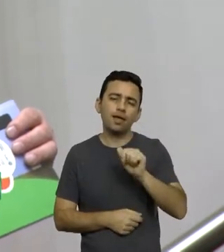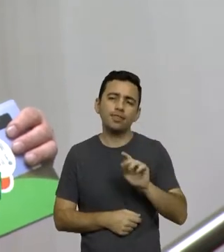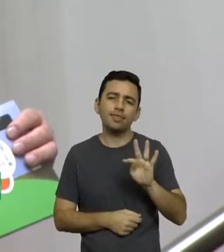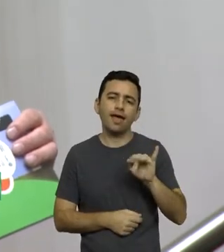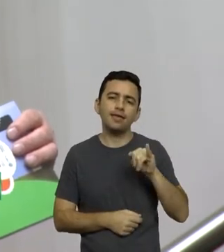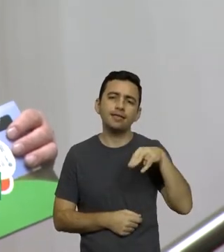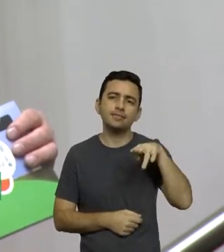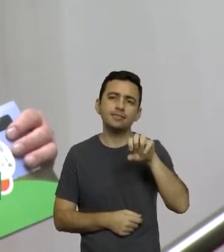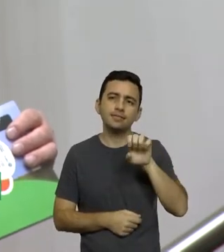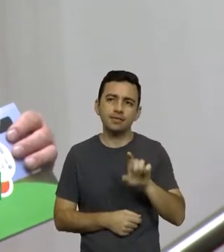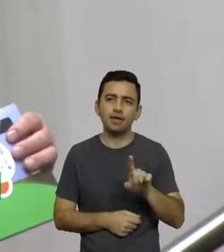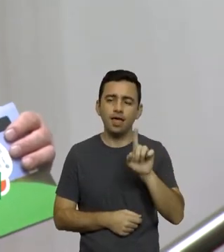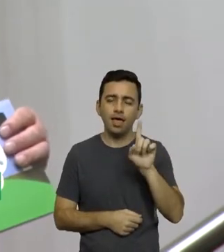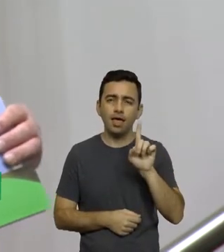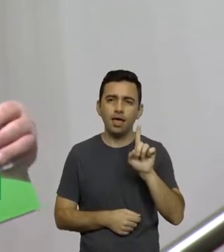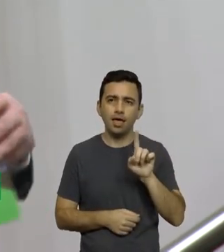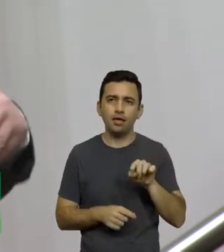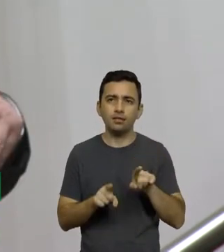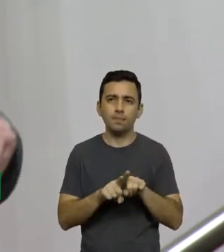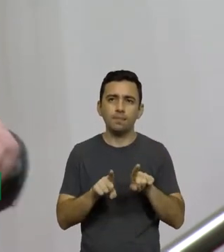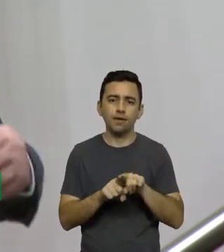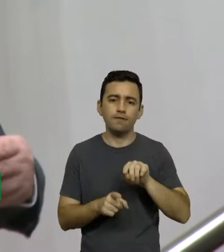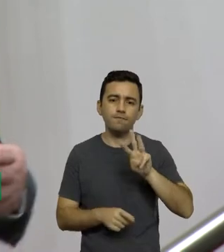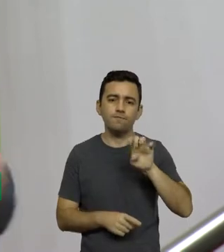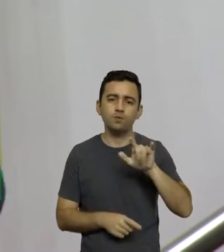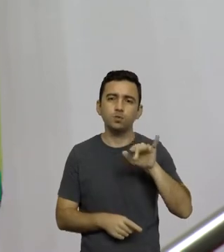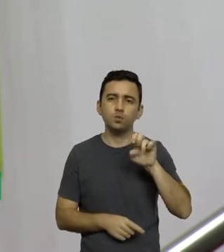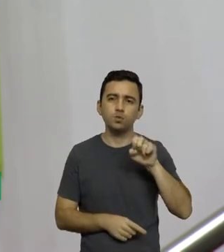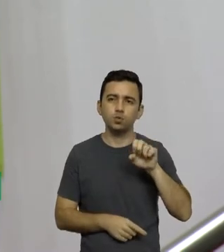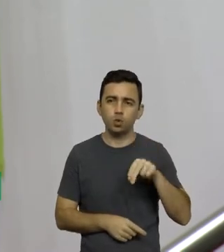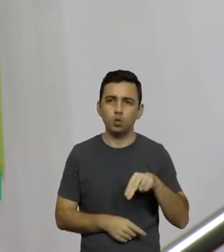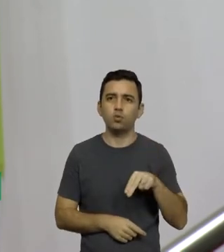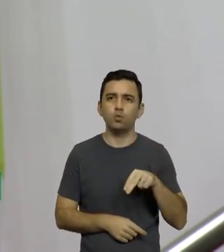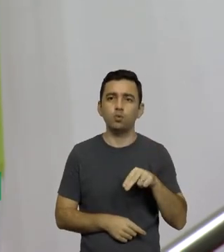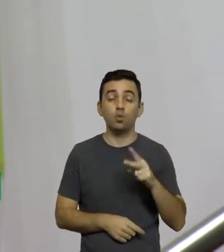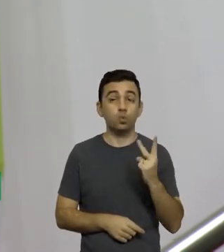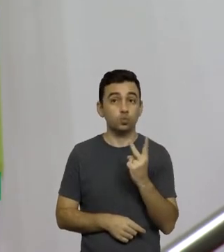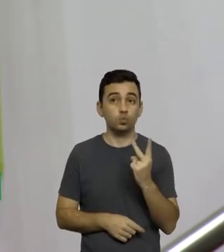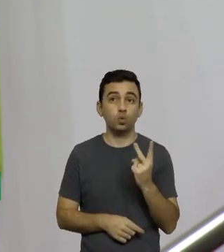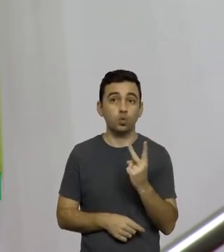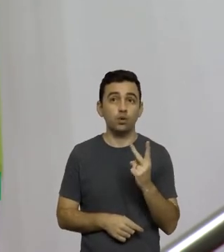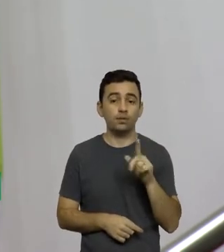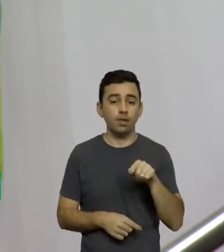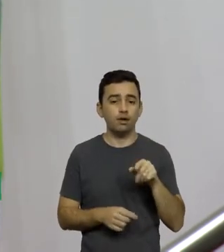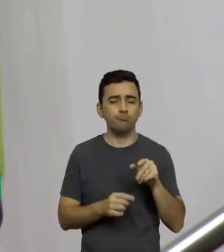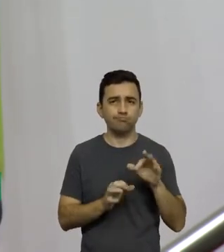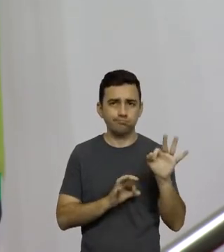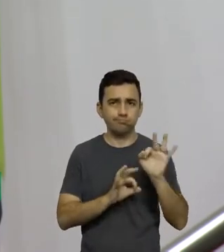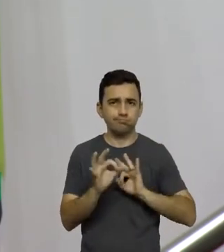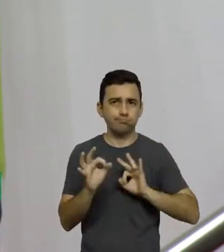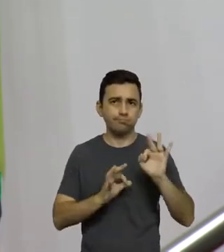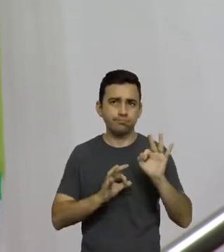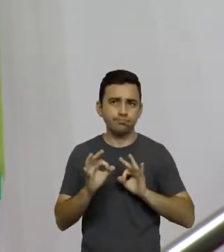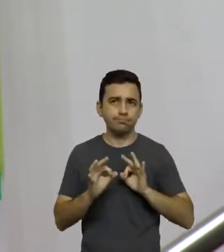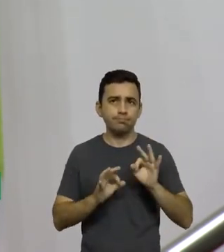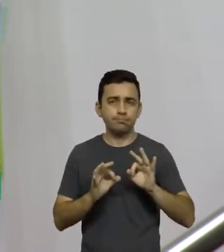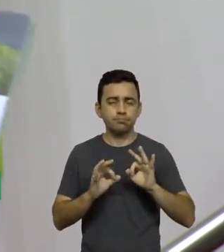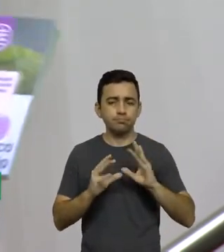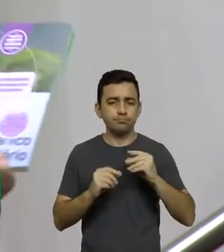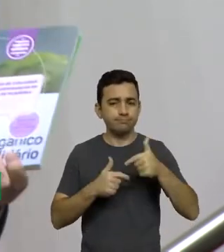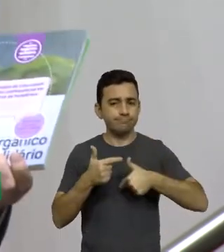Costa Guzatti e do Wilson Schmitz, que são os 2 organizadores desse